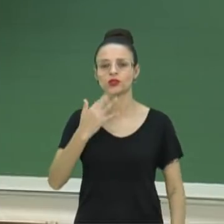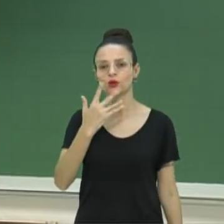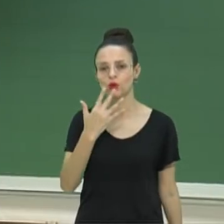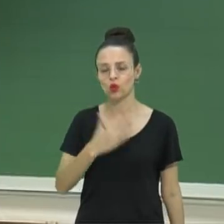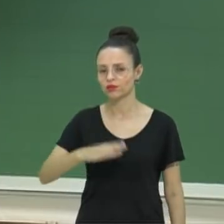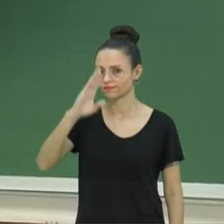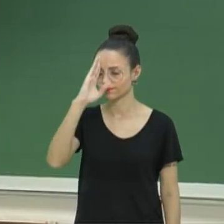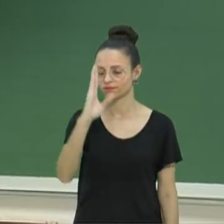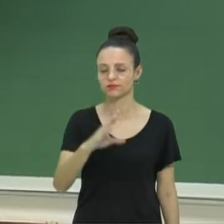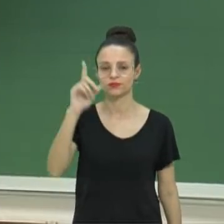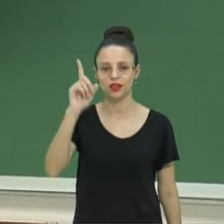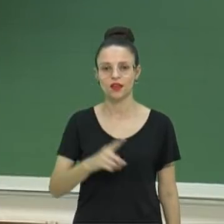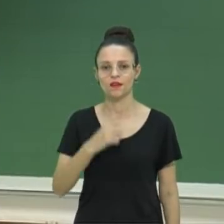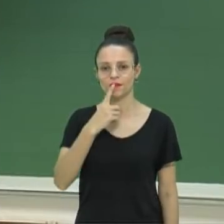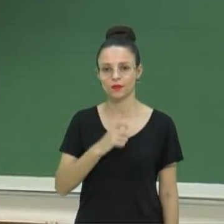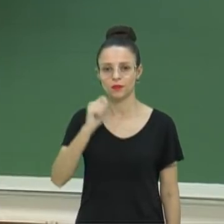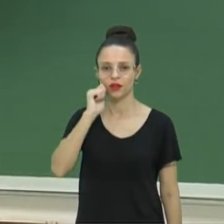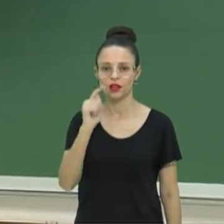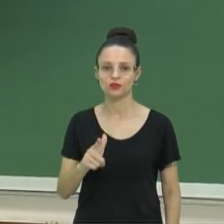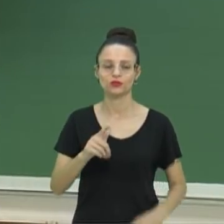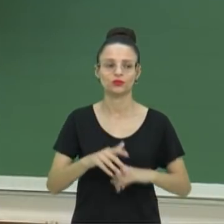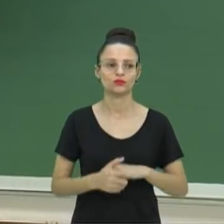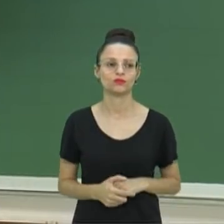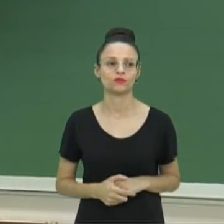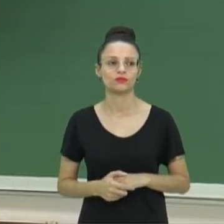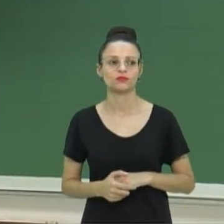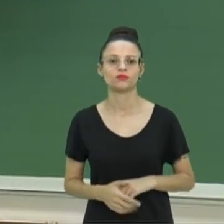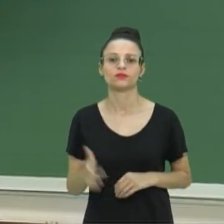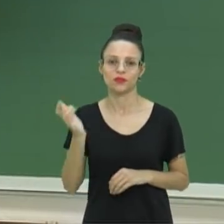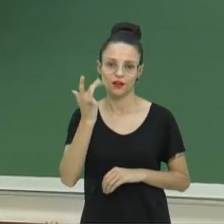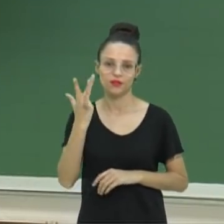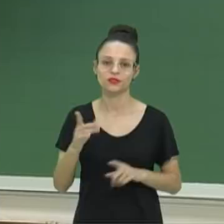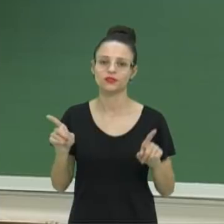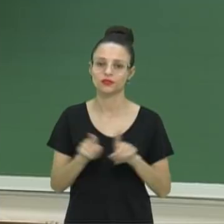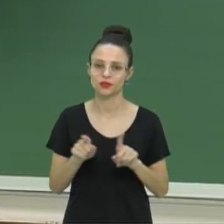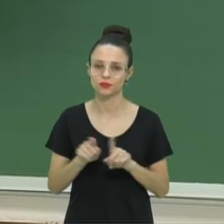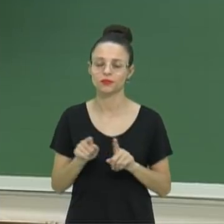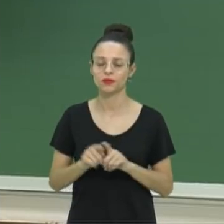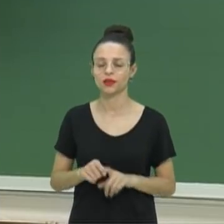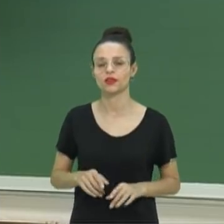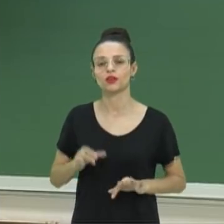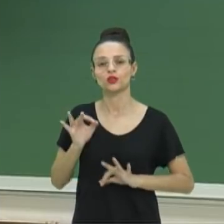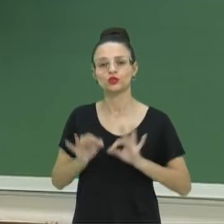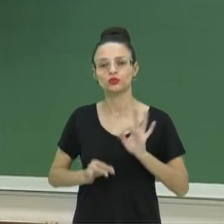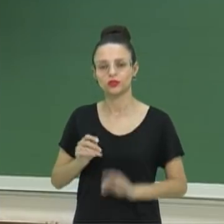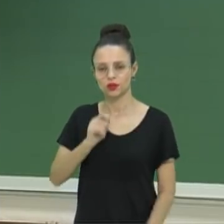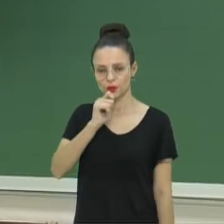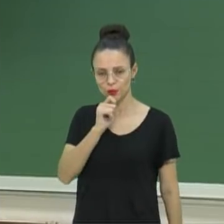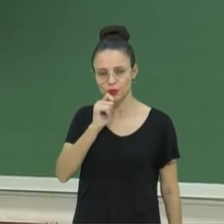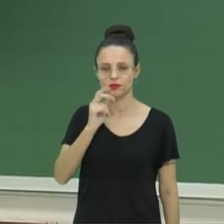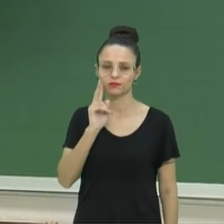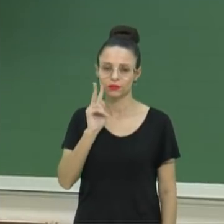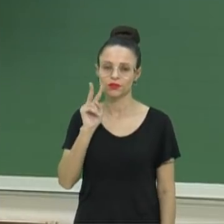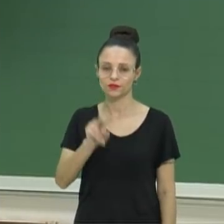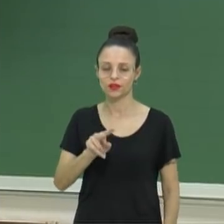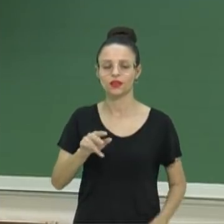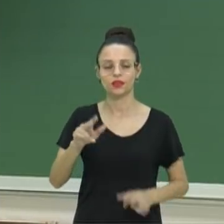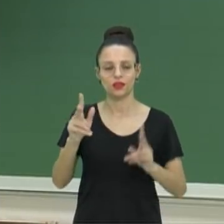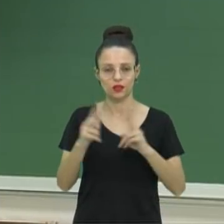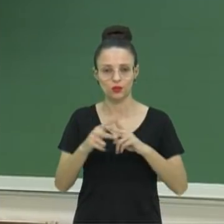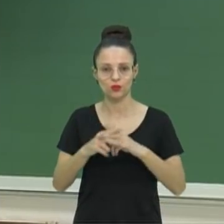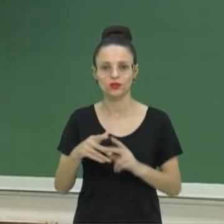lá predominante deve ser vermelha e azul para estar facilitando também a arbitragem, quem está acompanhando a luta, né? Então,